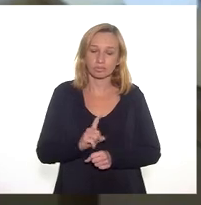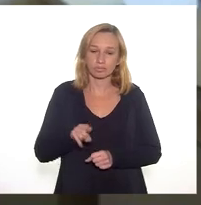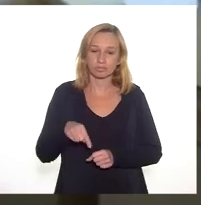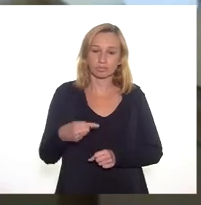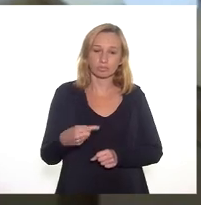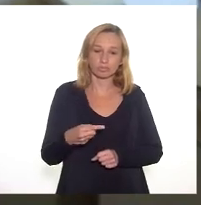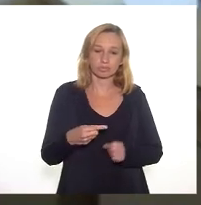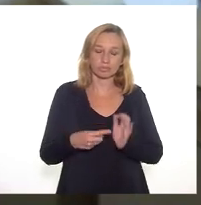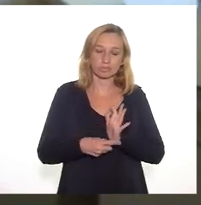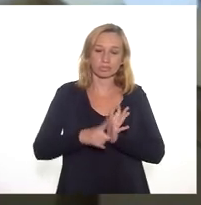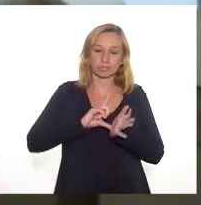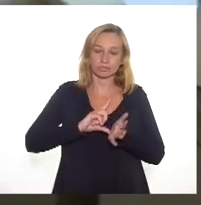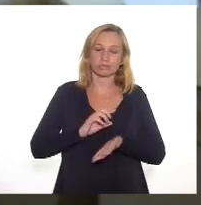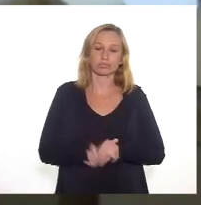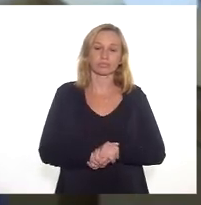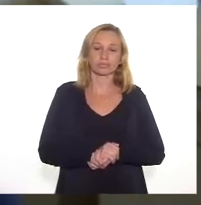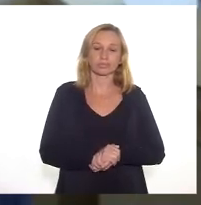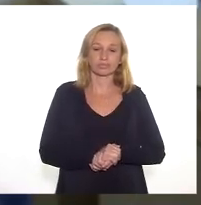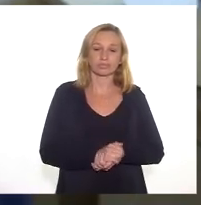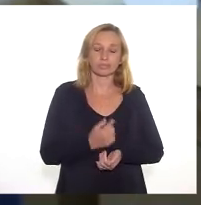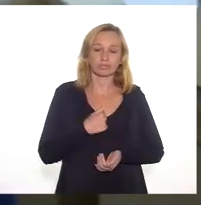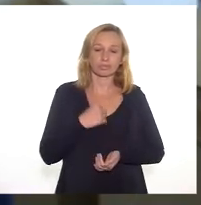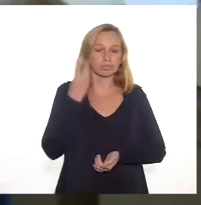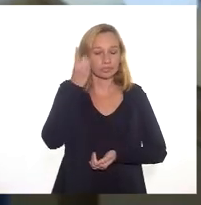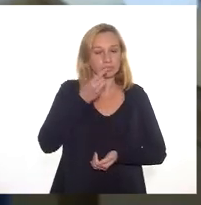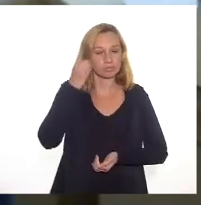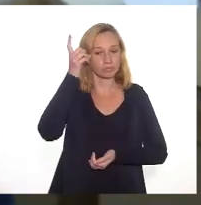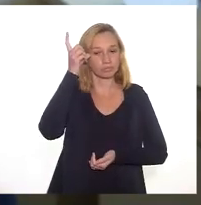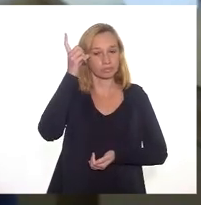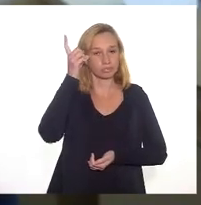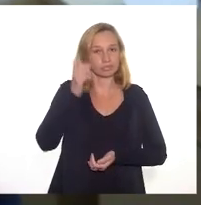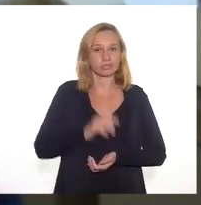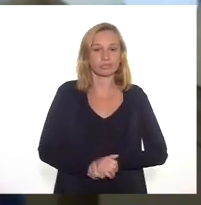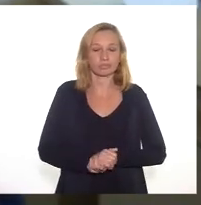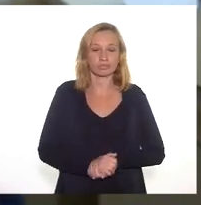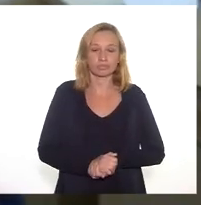um ano atrás. Quando eu e deputada Lucinha